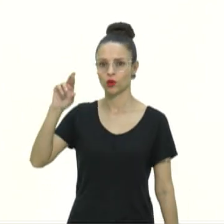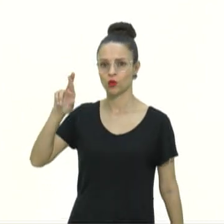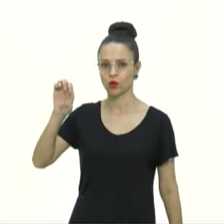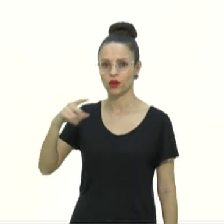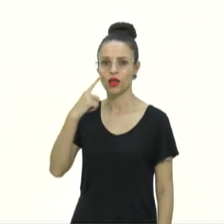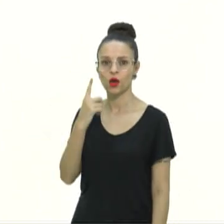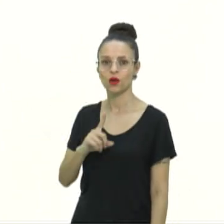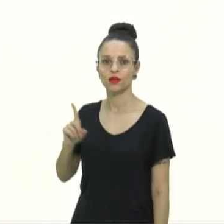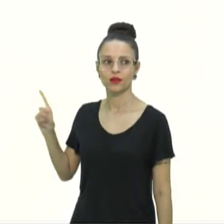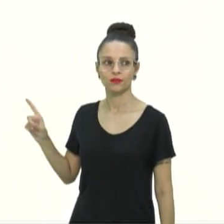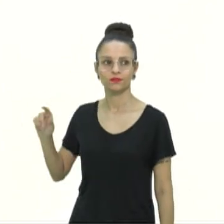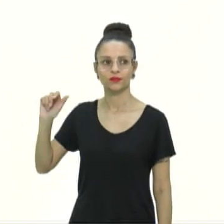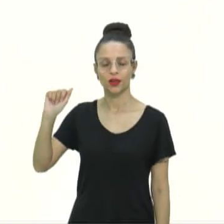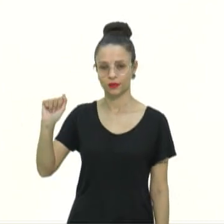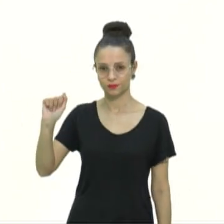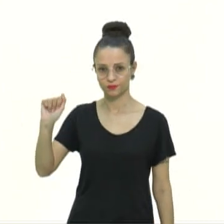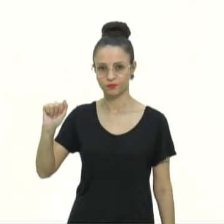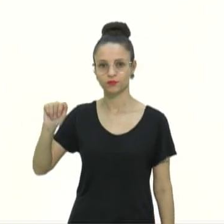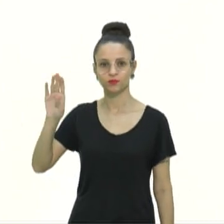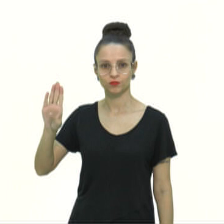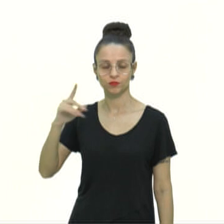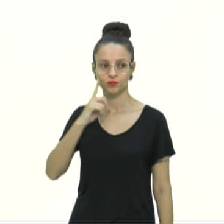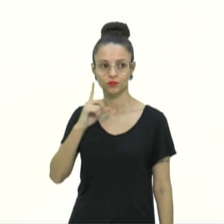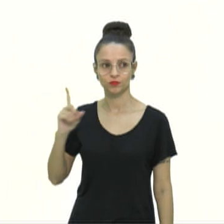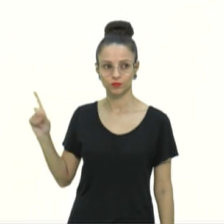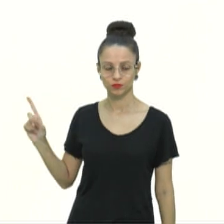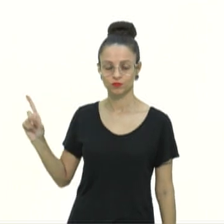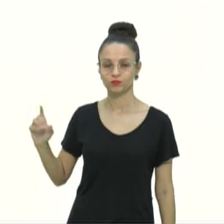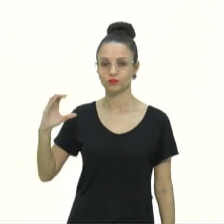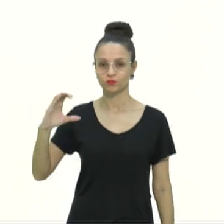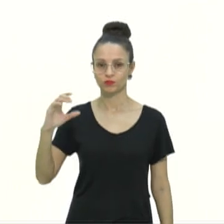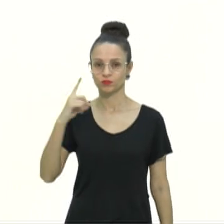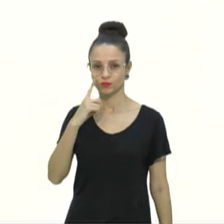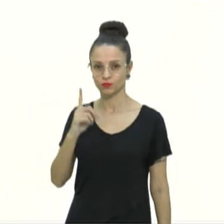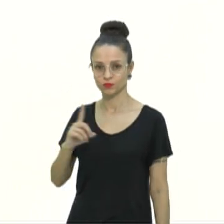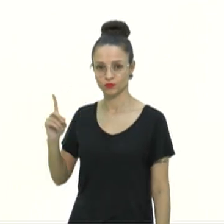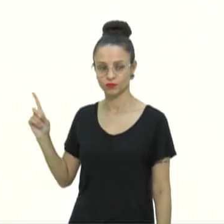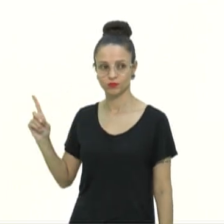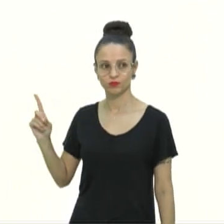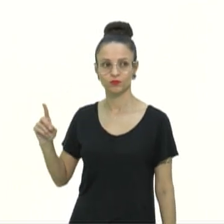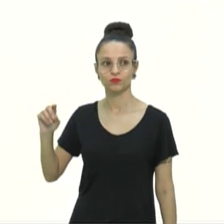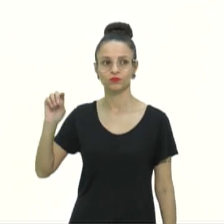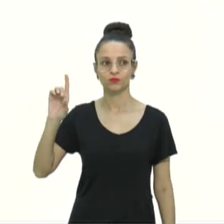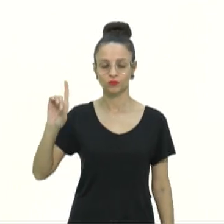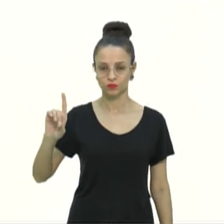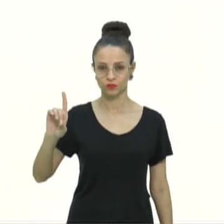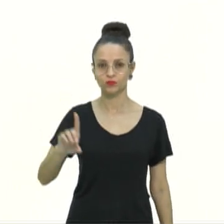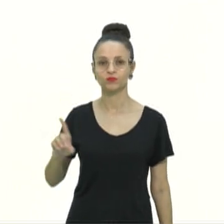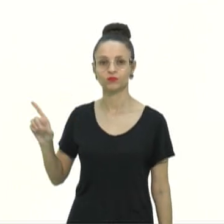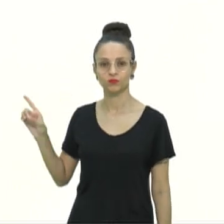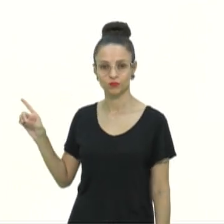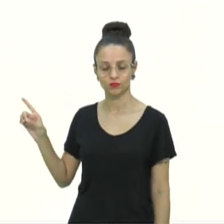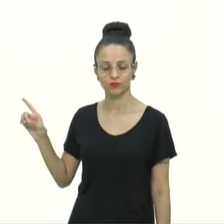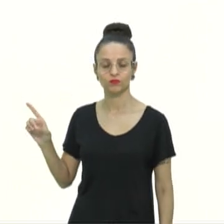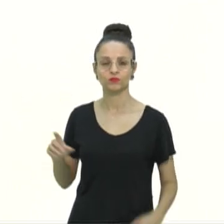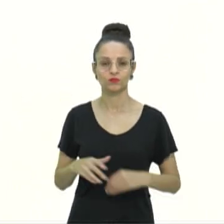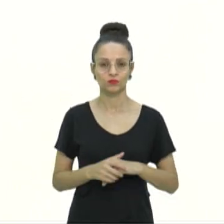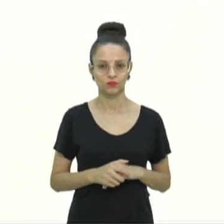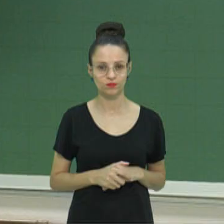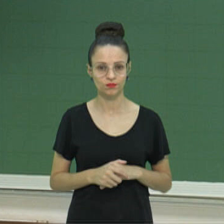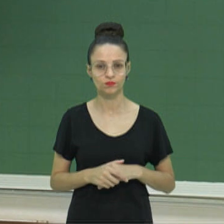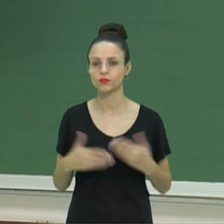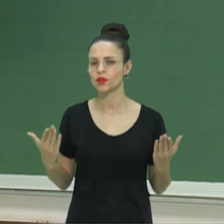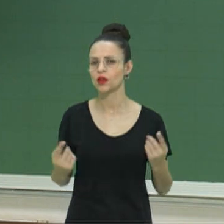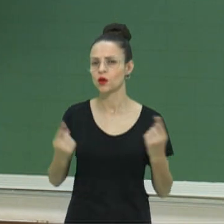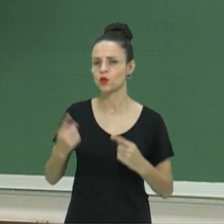A, masseter, letra B, oblíquos, letra C, diafragma ou letra D, multífidos.